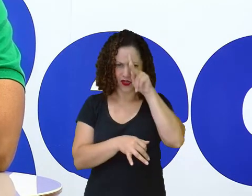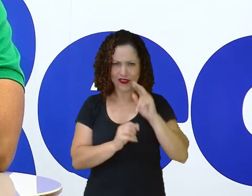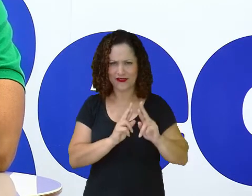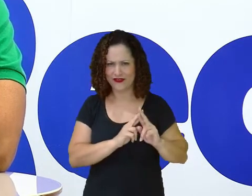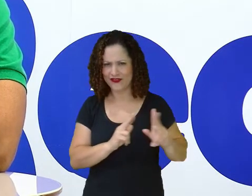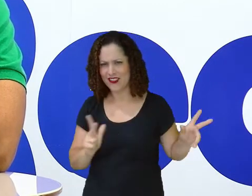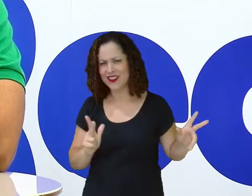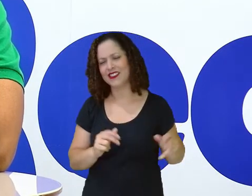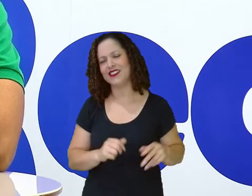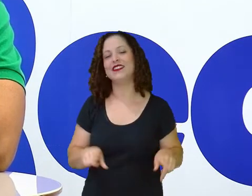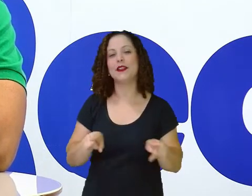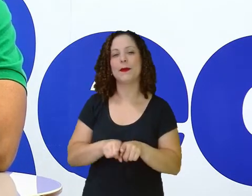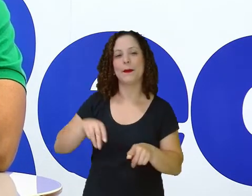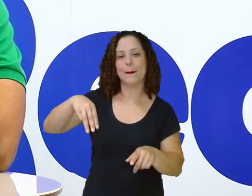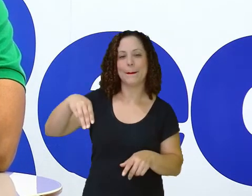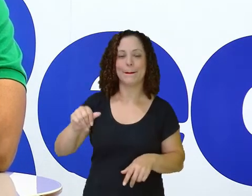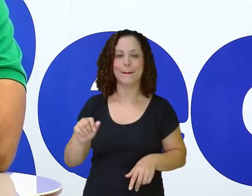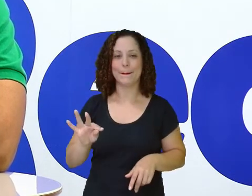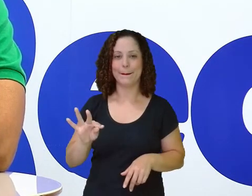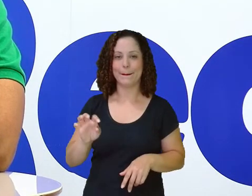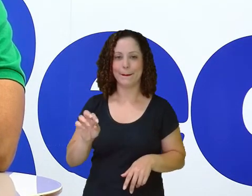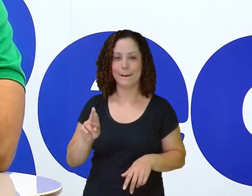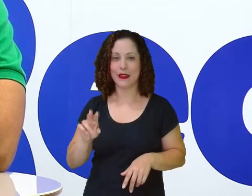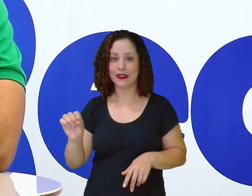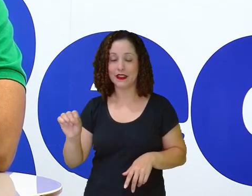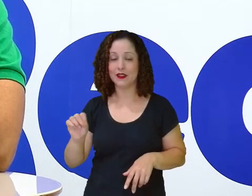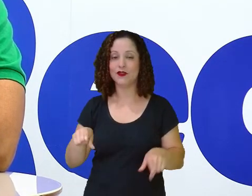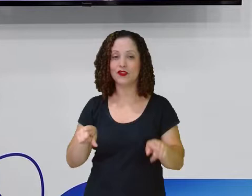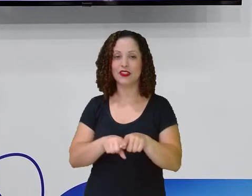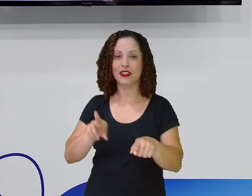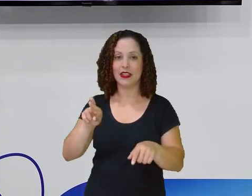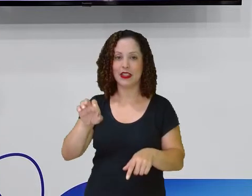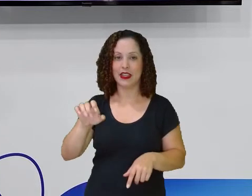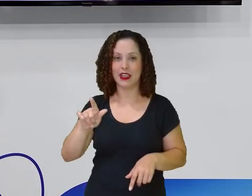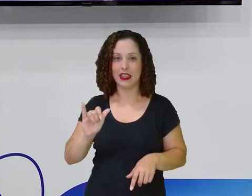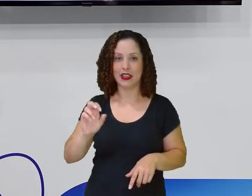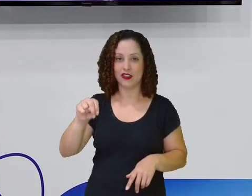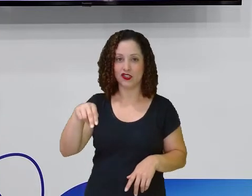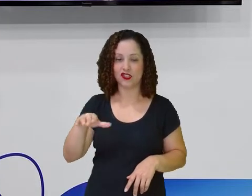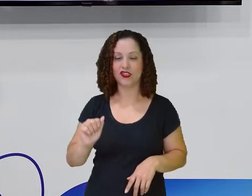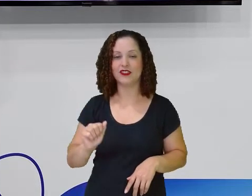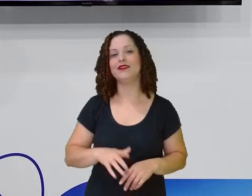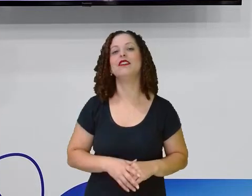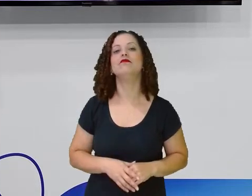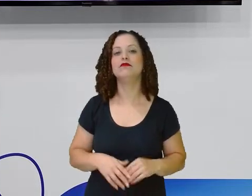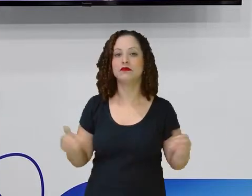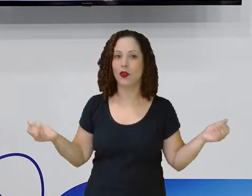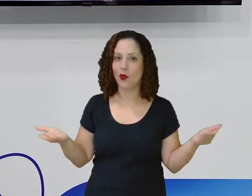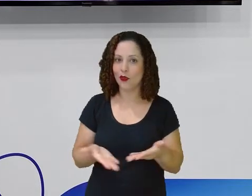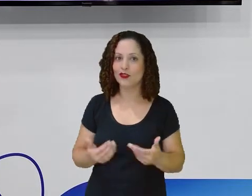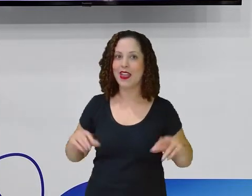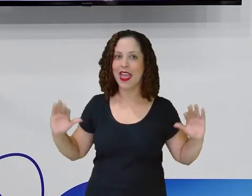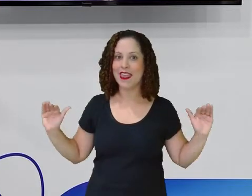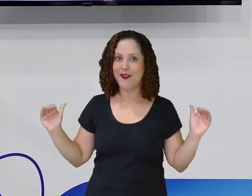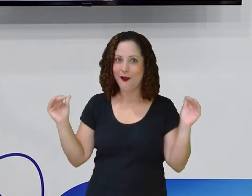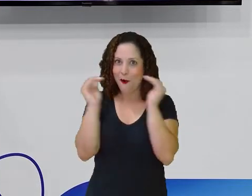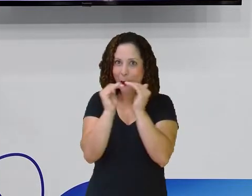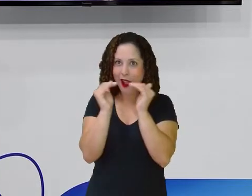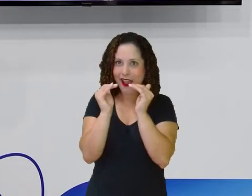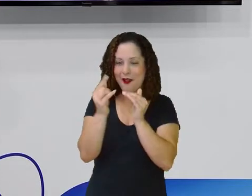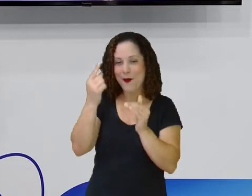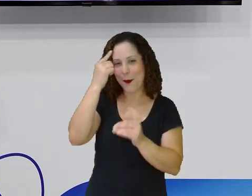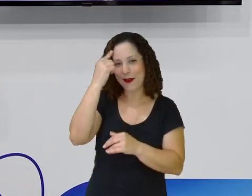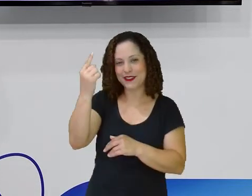aqui o Matheus, Regina, todo mundo está por aqui. Martim hoje está com transmissão de pensamento comigo. Tudo que eu pensei, o Martim foi falando maravilhoso,